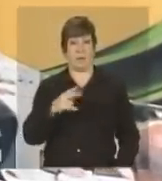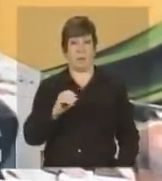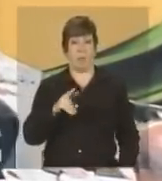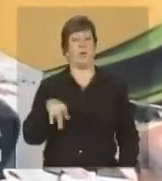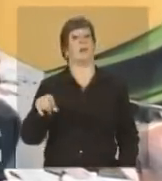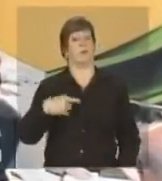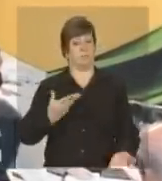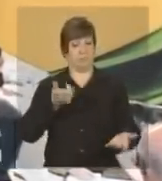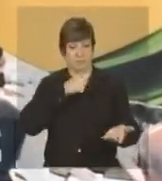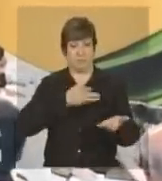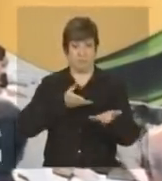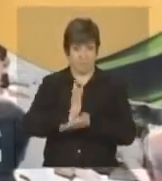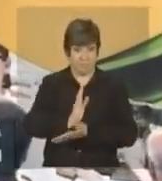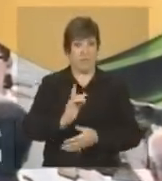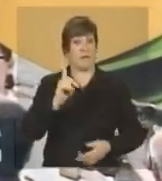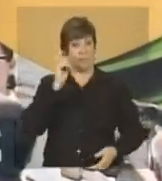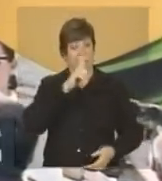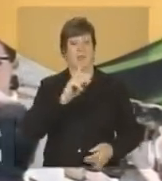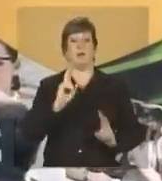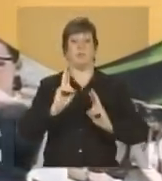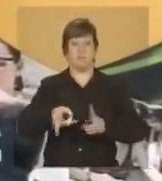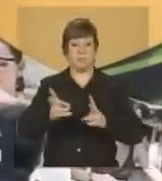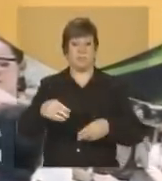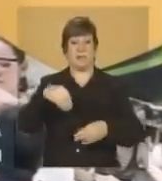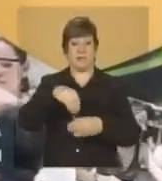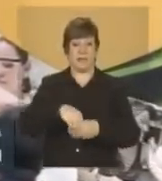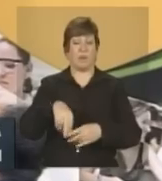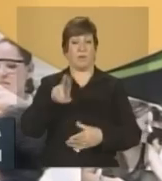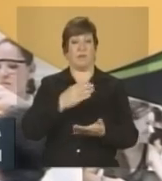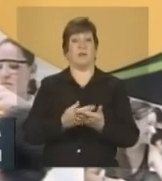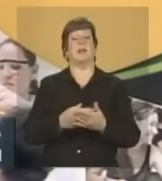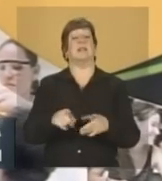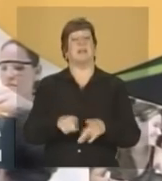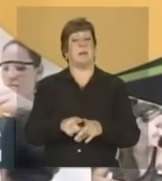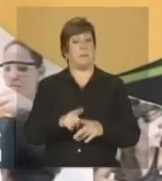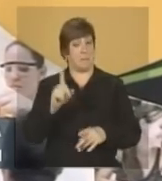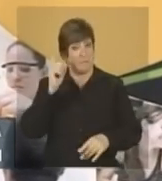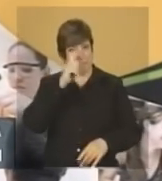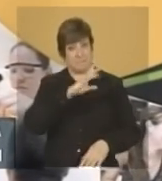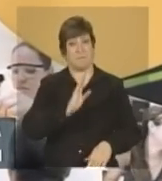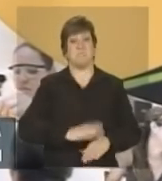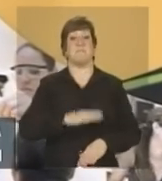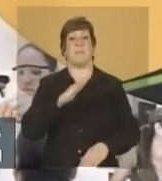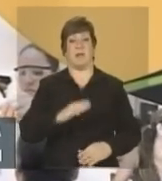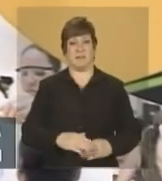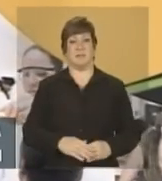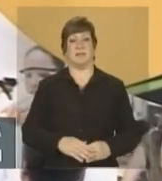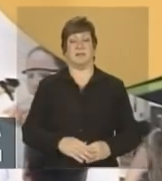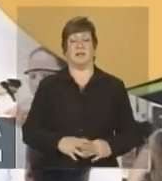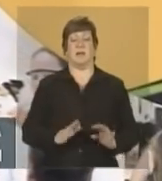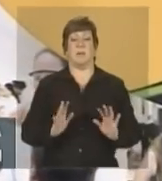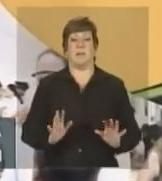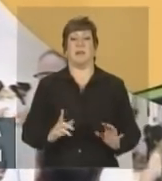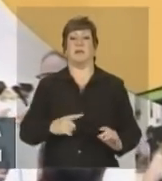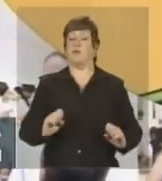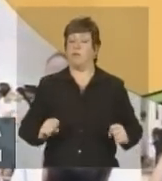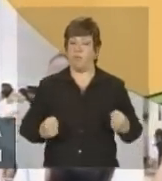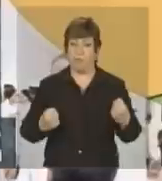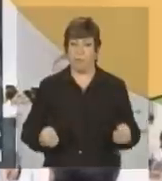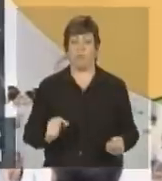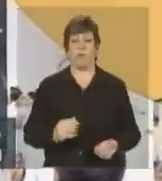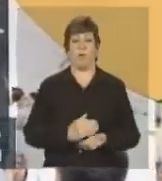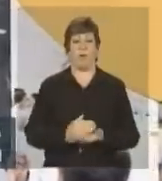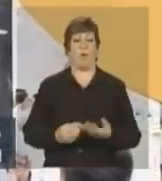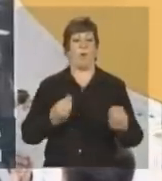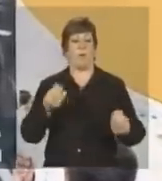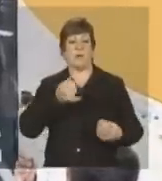um desafio e permanecer na universidade e se formar é um desafio ainda maior, e que passa, sem dúvida alguma, pelo fortalecimento de iniciativas